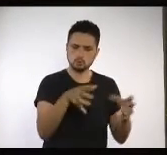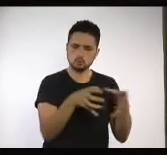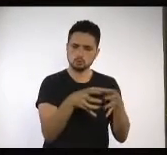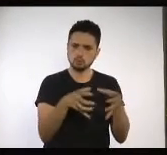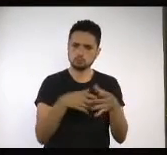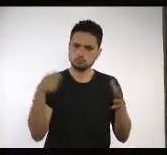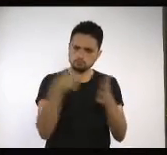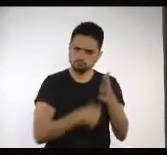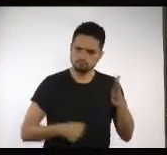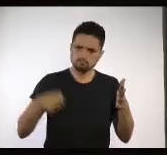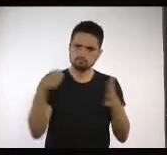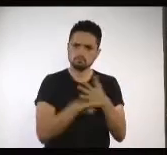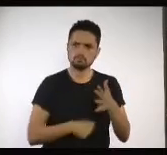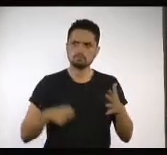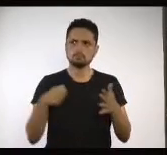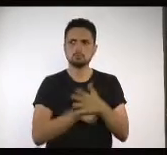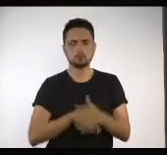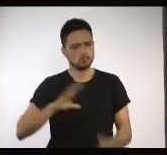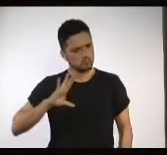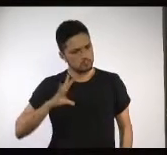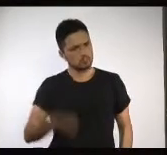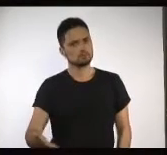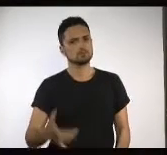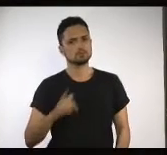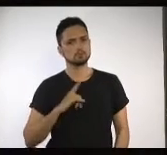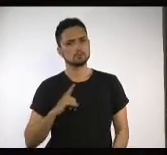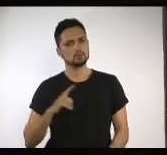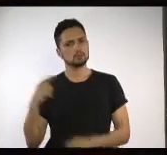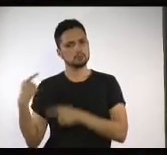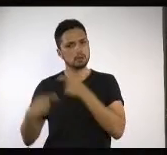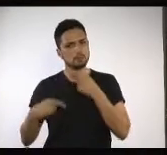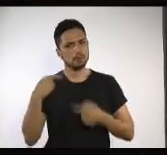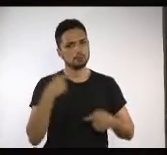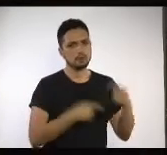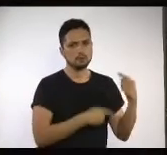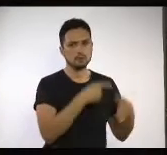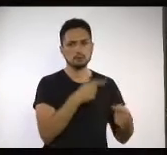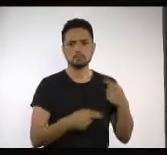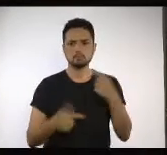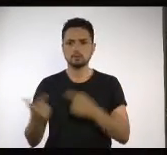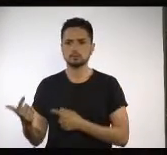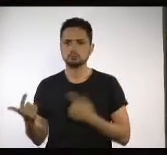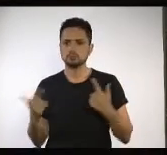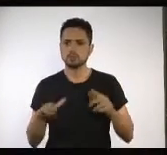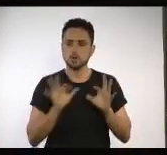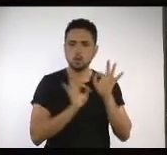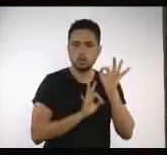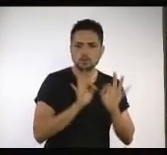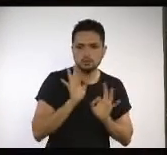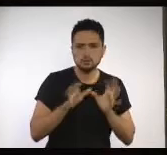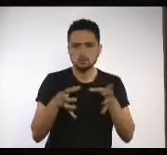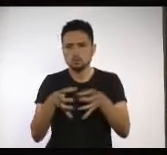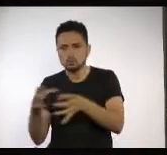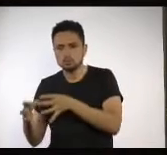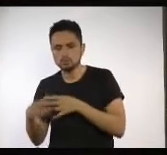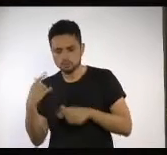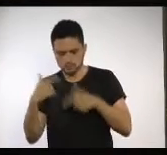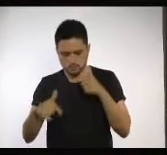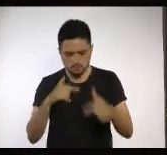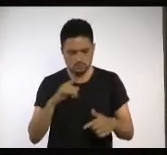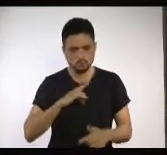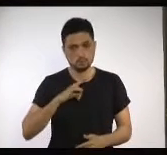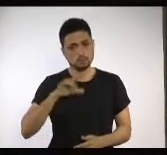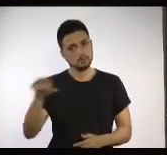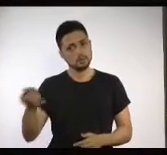destemida, corajosa, que faz uma discussão, como poucos segmentos organizados de trabalhadores e trabalhadoras, que faz uma